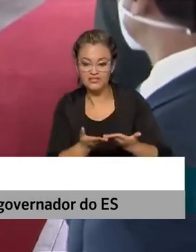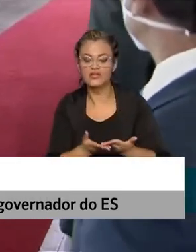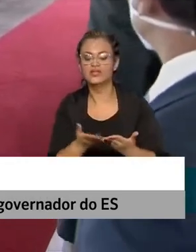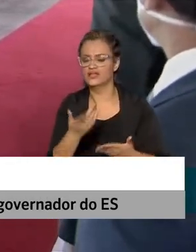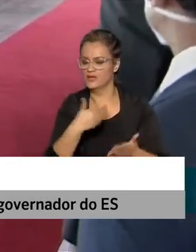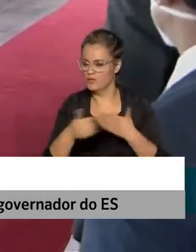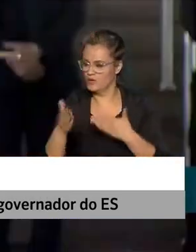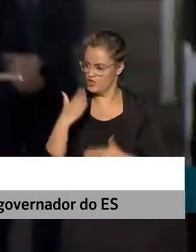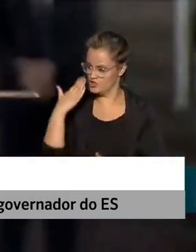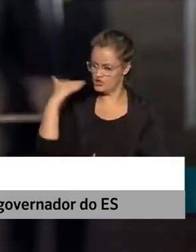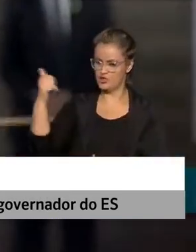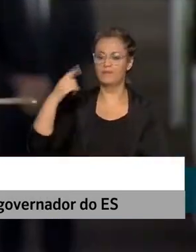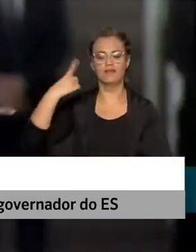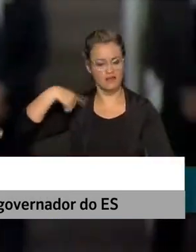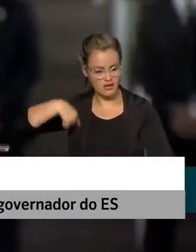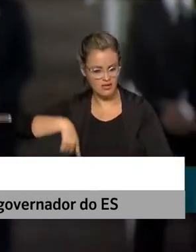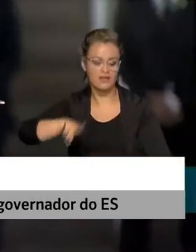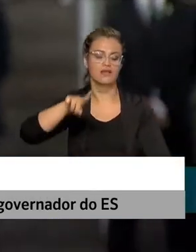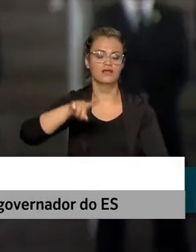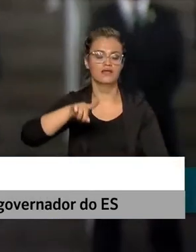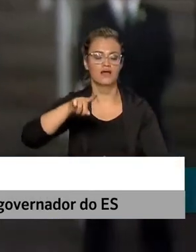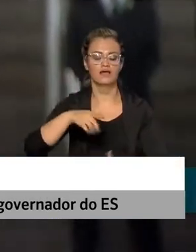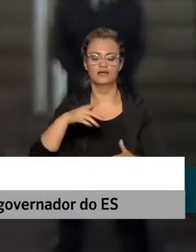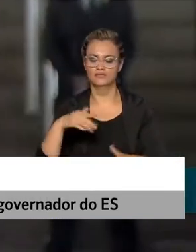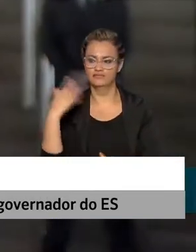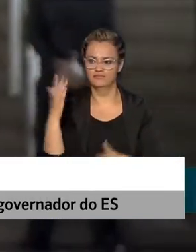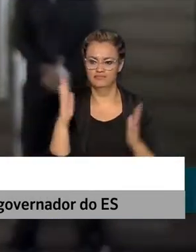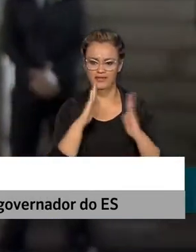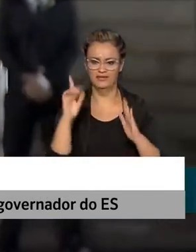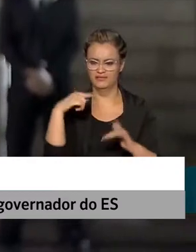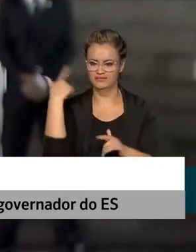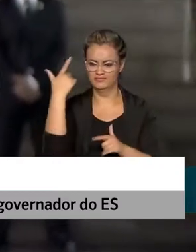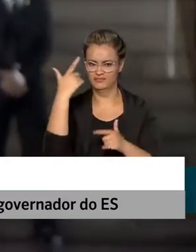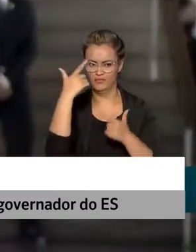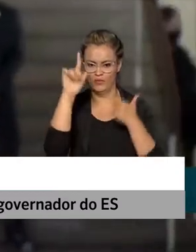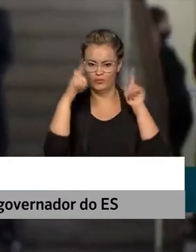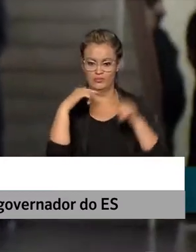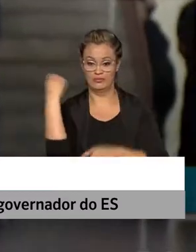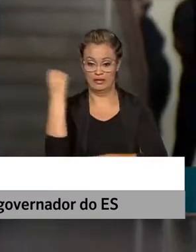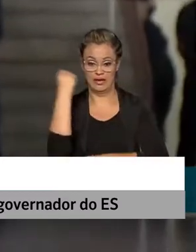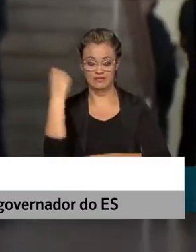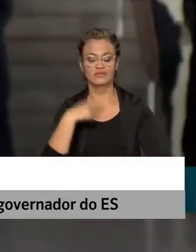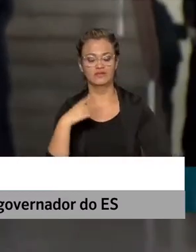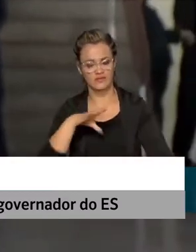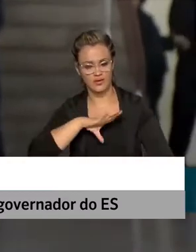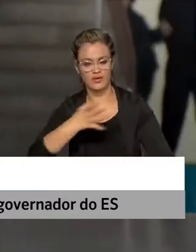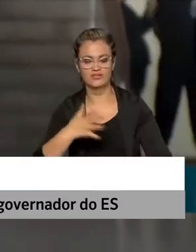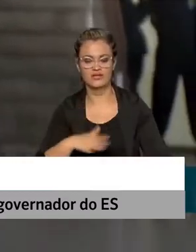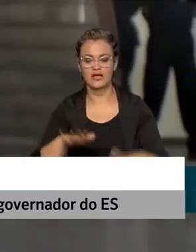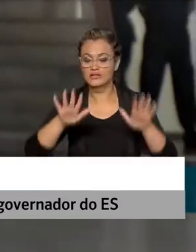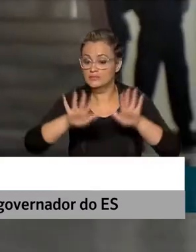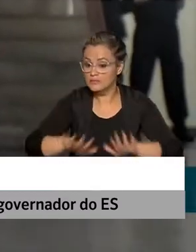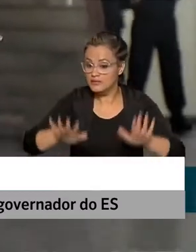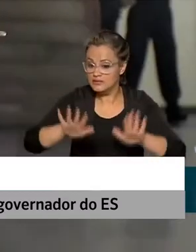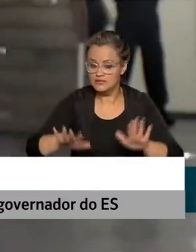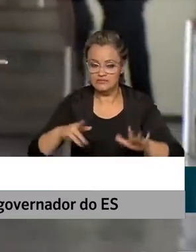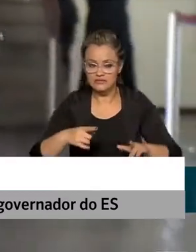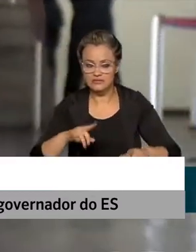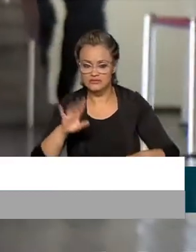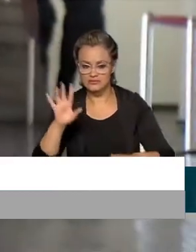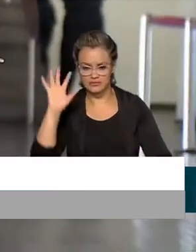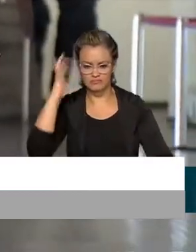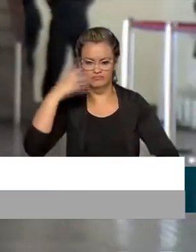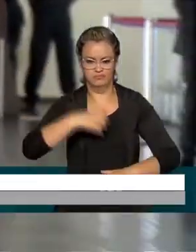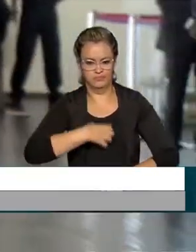em atender ao chamado da pátria nos graves momentos da vida nacional, pacificando ânimos exaltados nas lutas